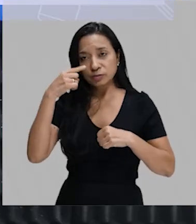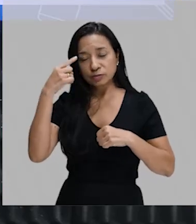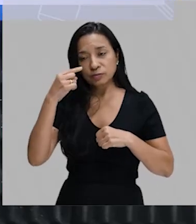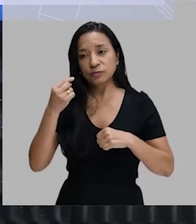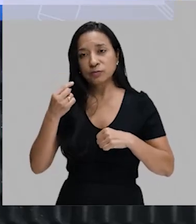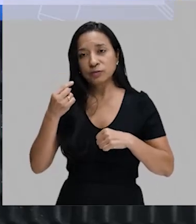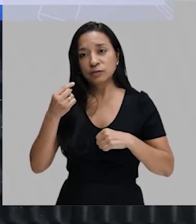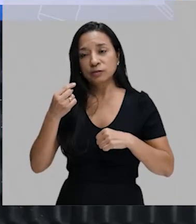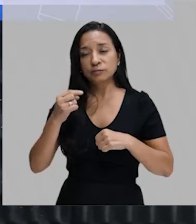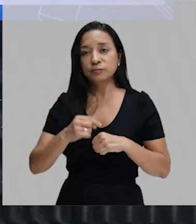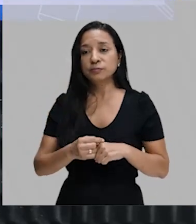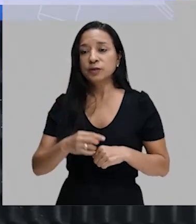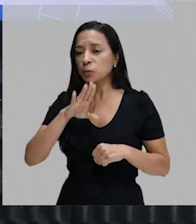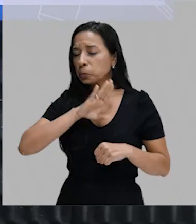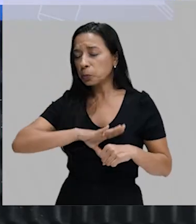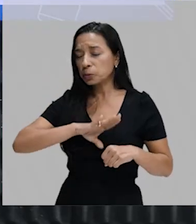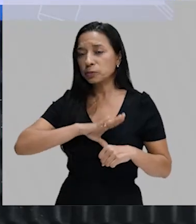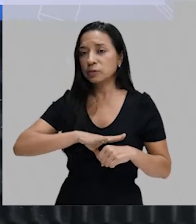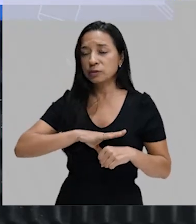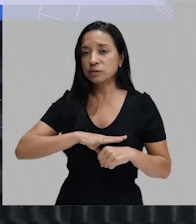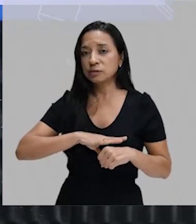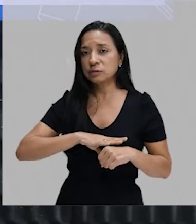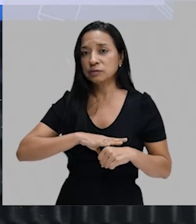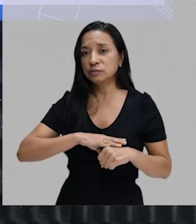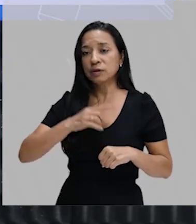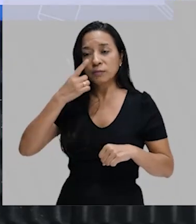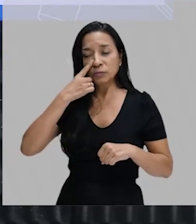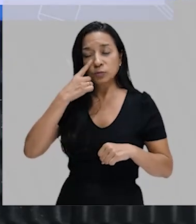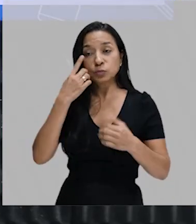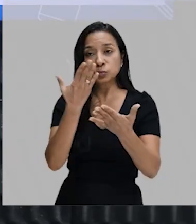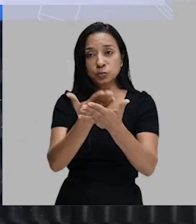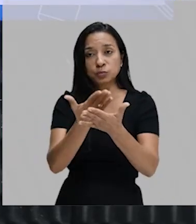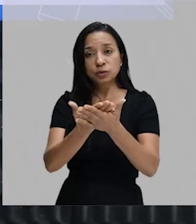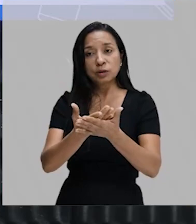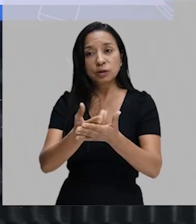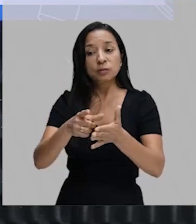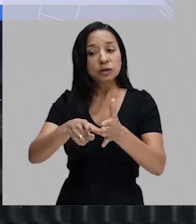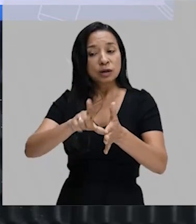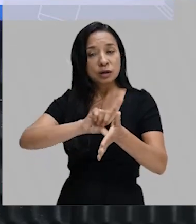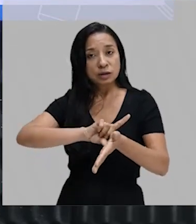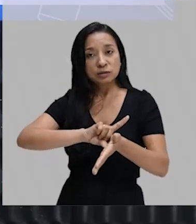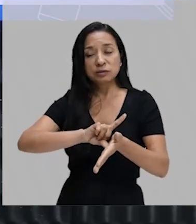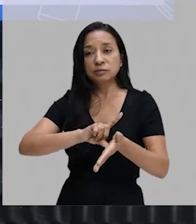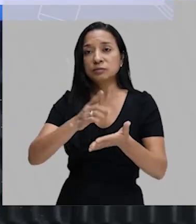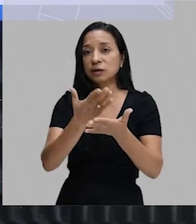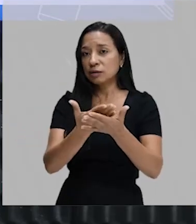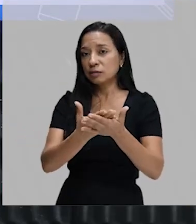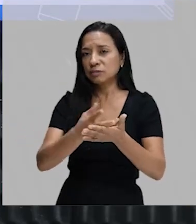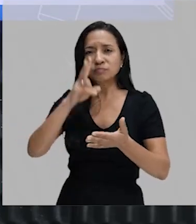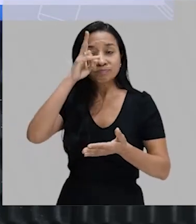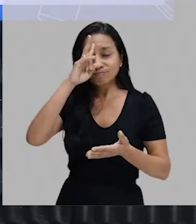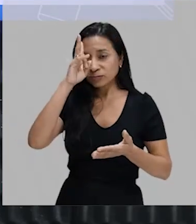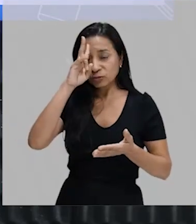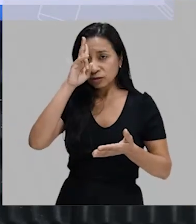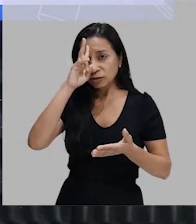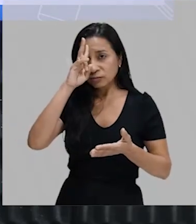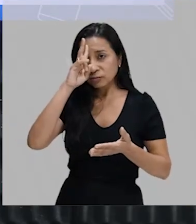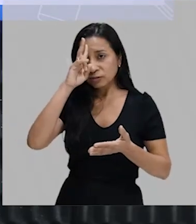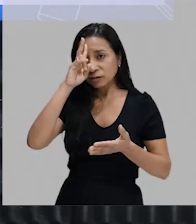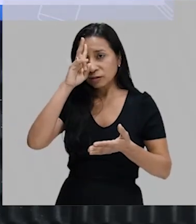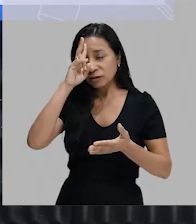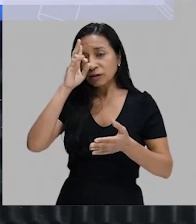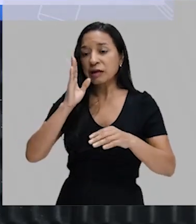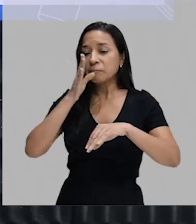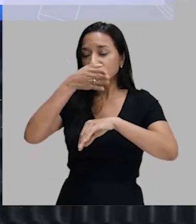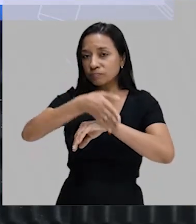do que em português. E nós já vimos isso em outra aula sobre verbo. Não lembra disso? Vai lá na